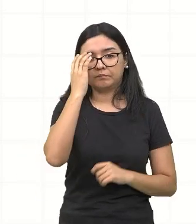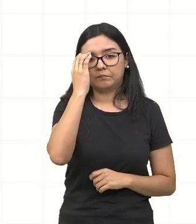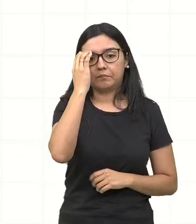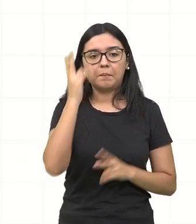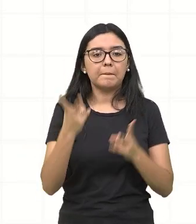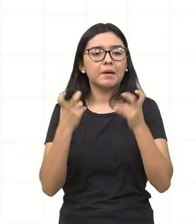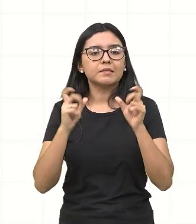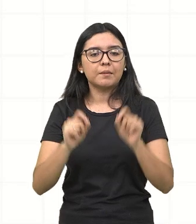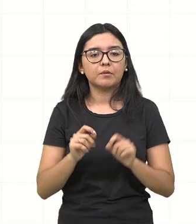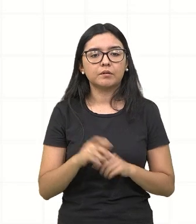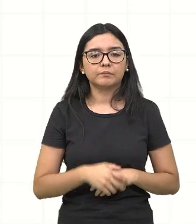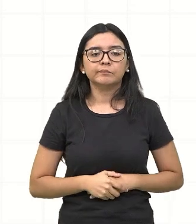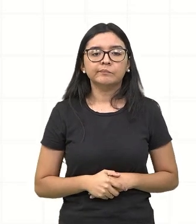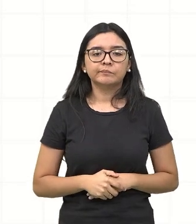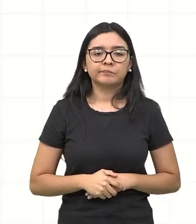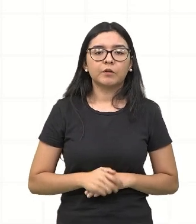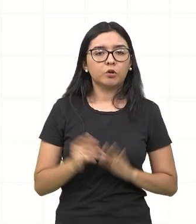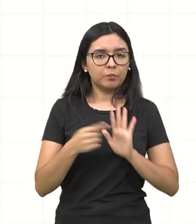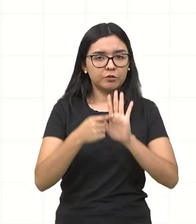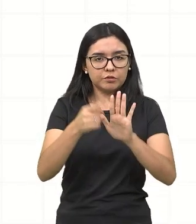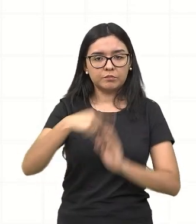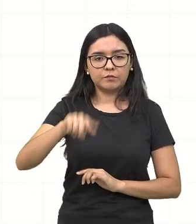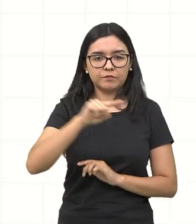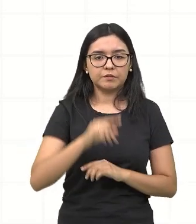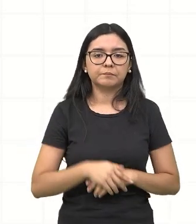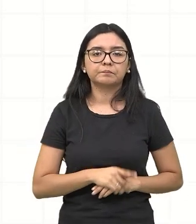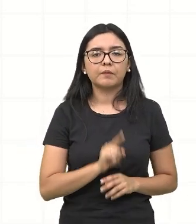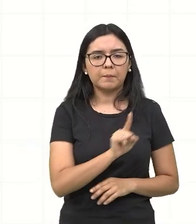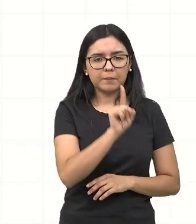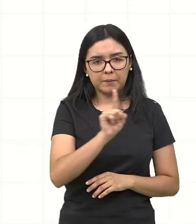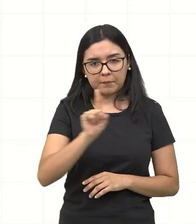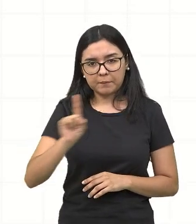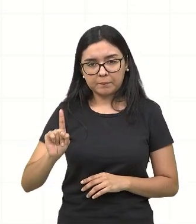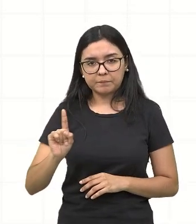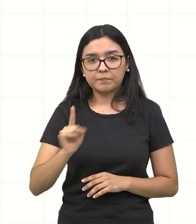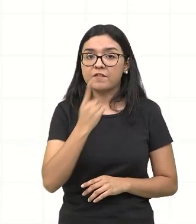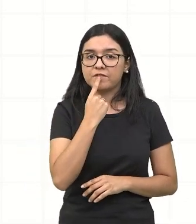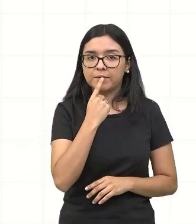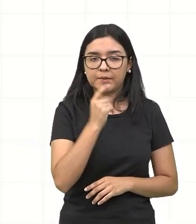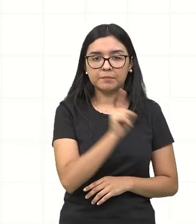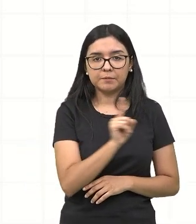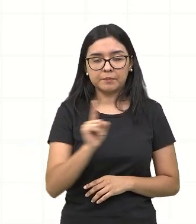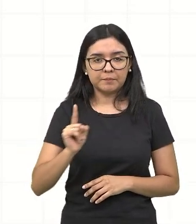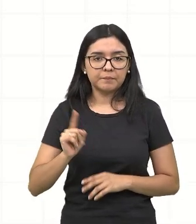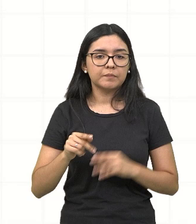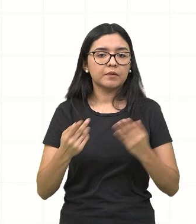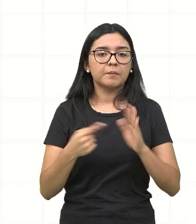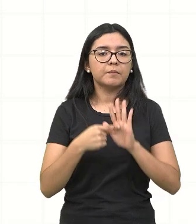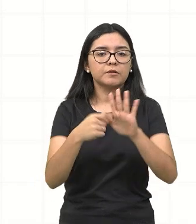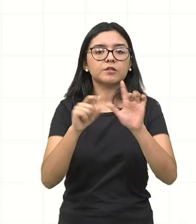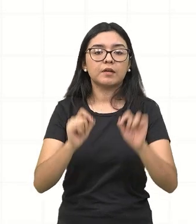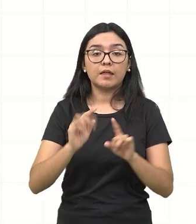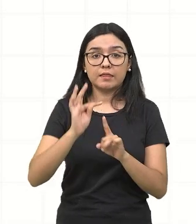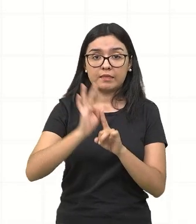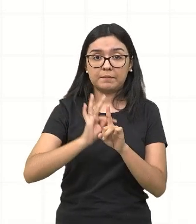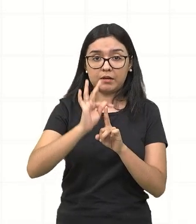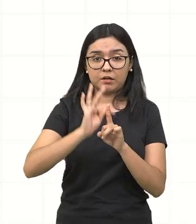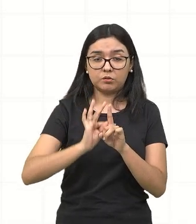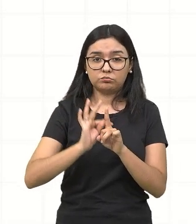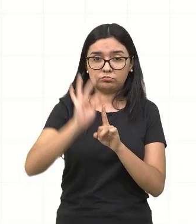setinha aqui, ó, que o senhor está sinalizando para cima, que aqui está de vermelho, indica a maior